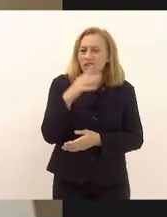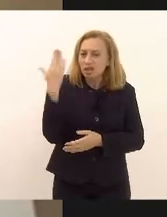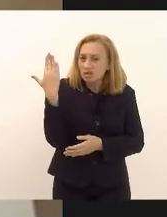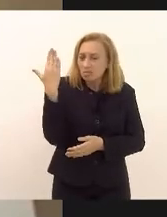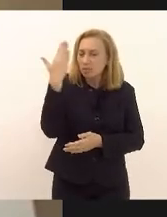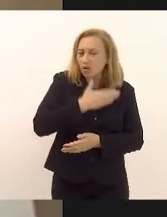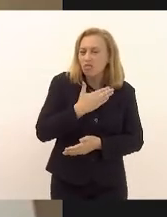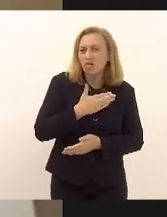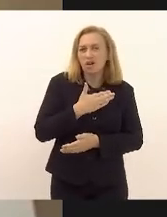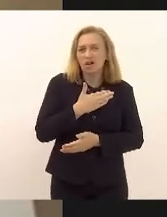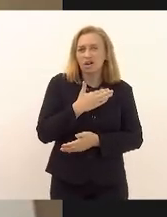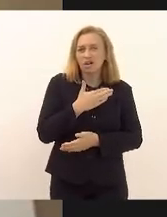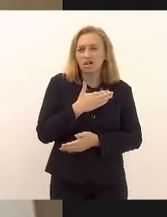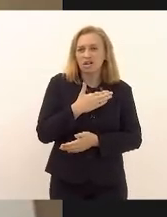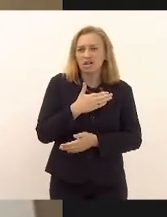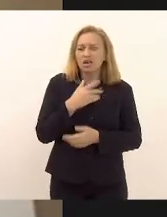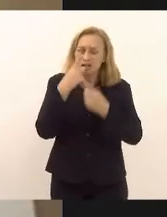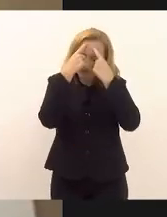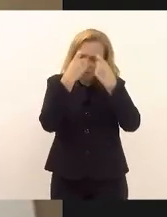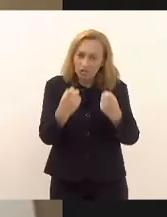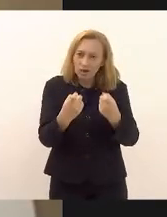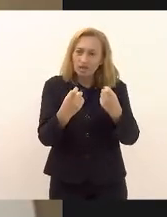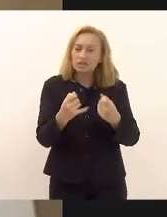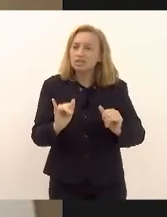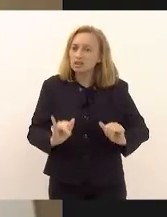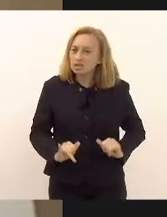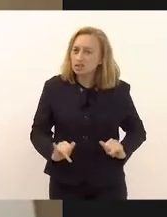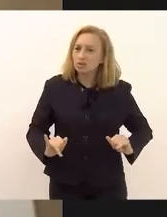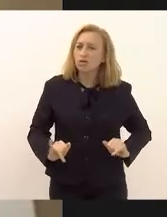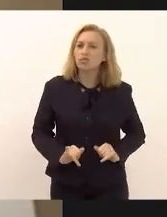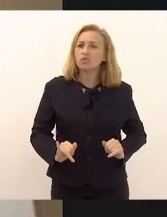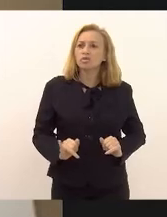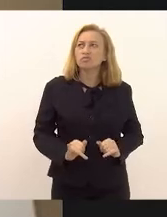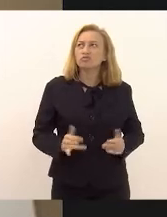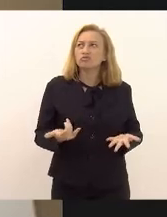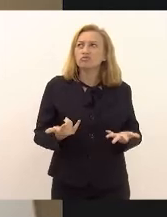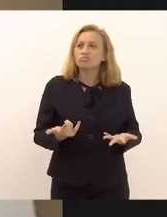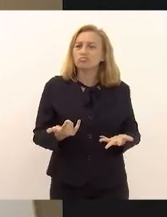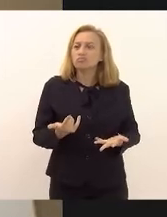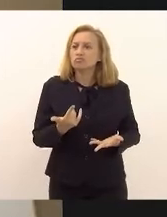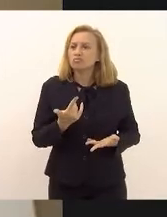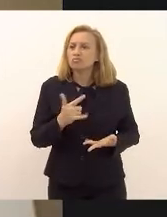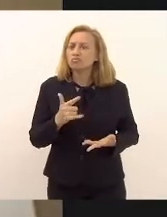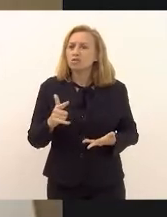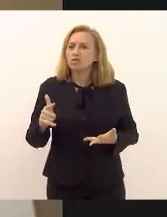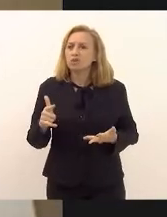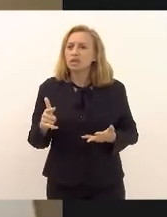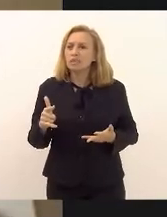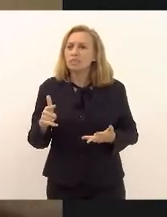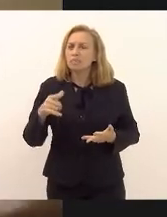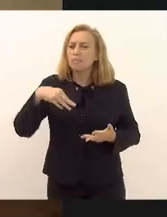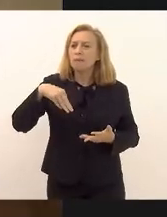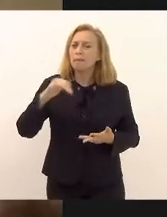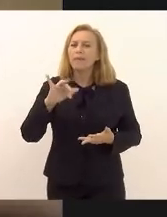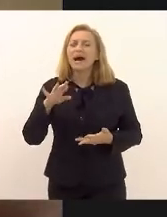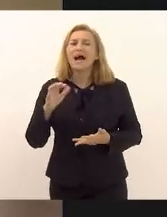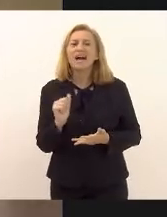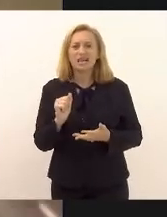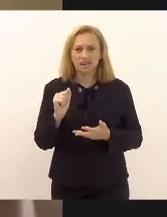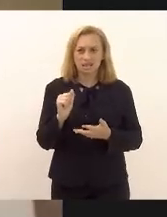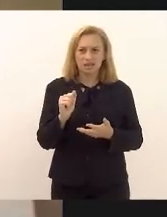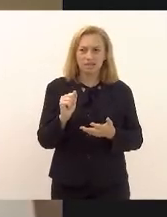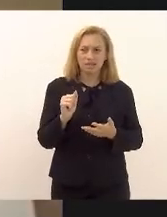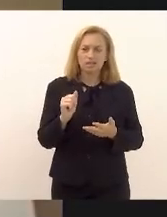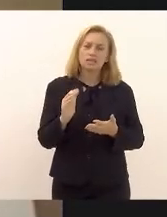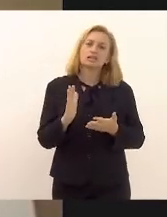comprovar essas violências que sofrem por não deixar marcas visíveis. Na maioria das